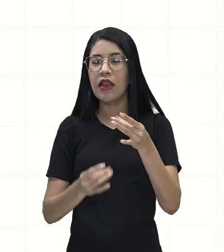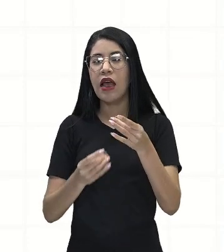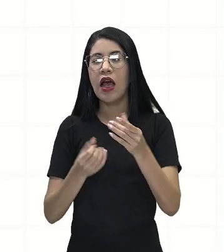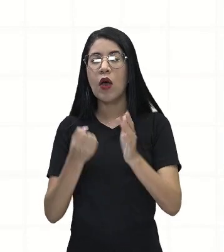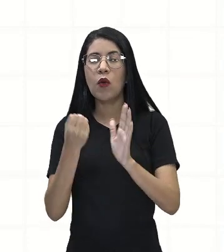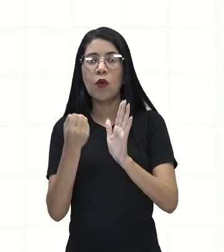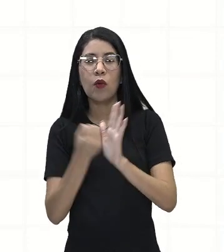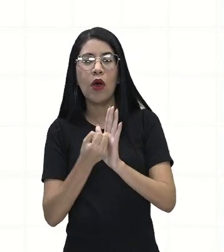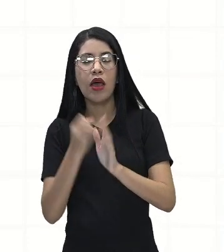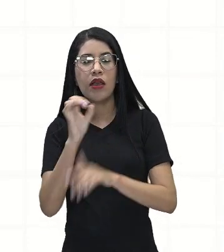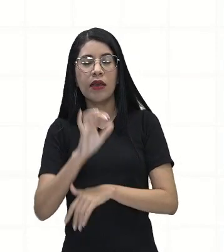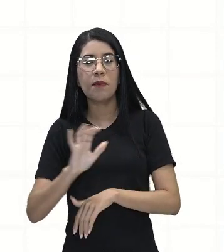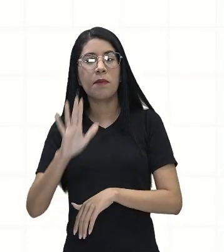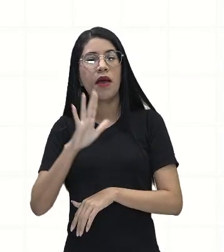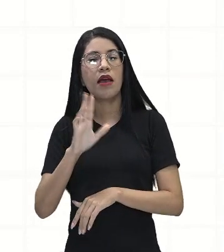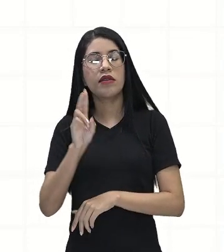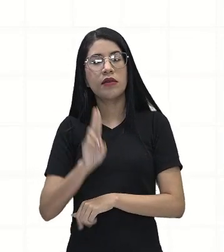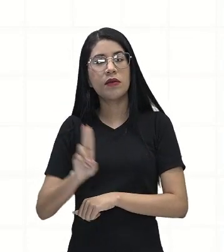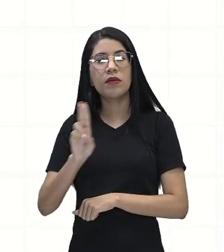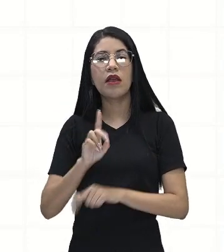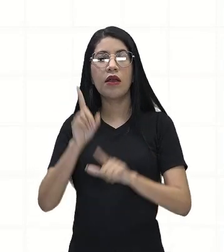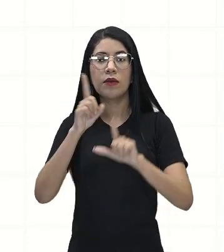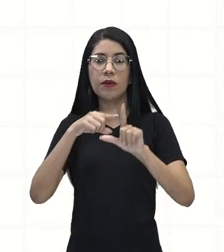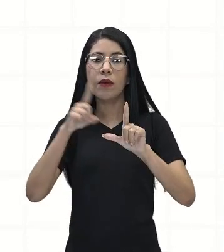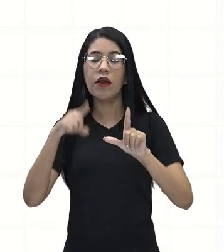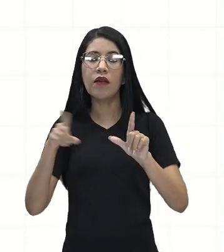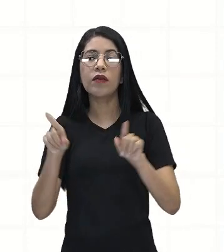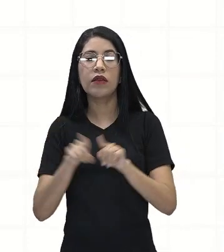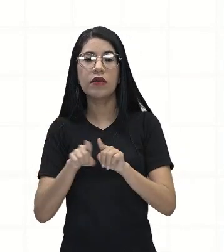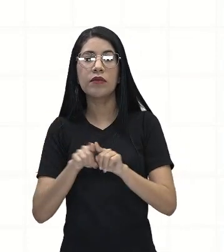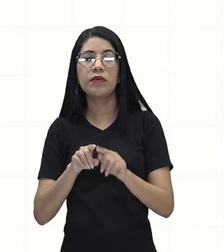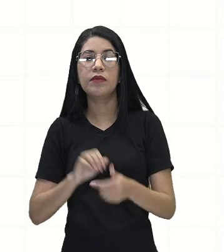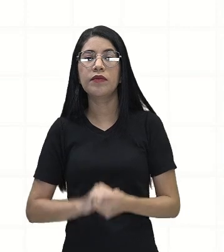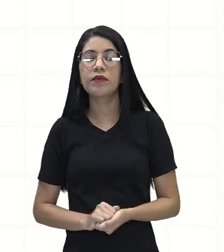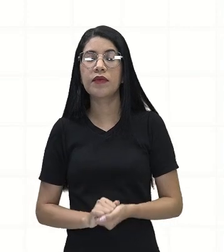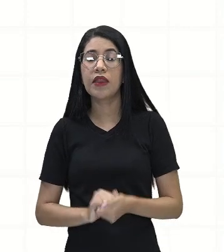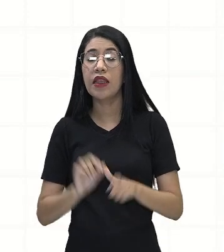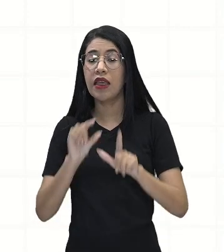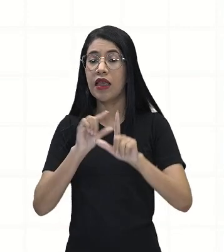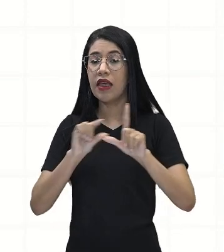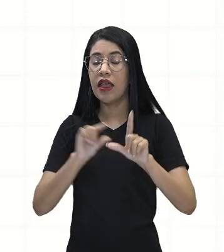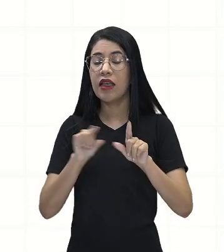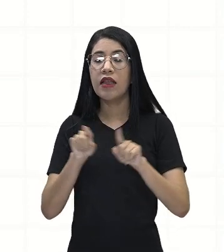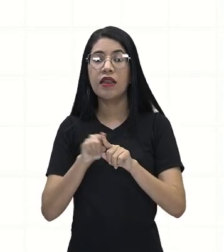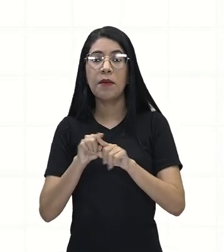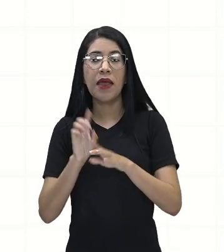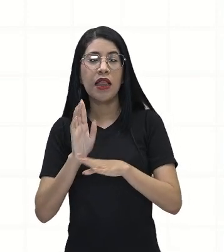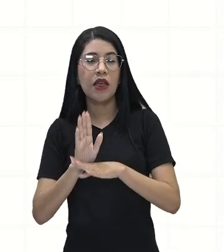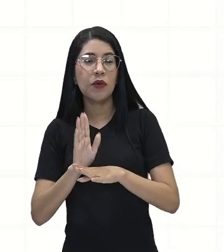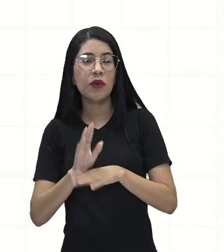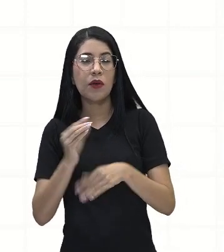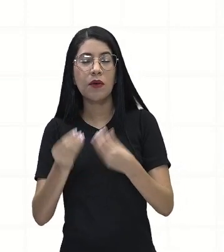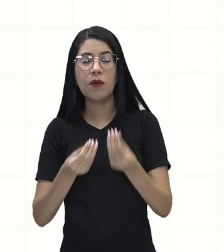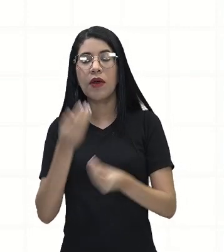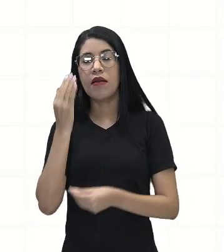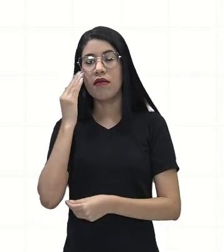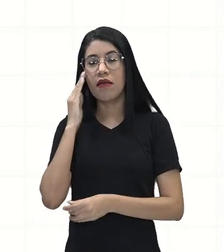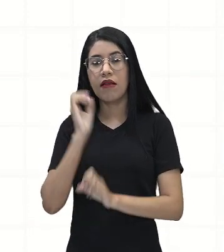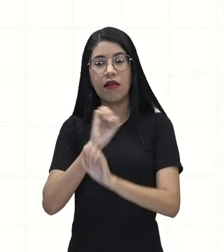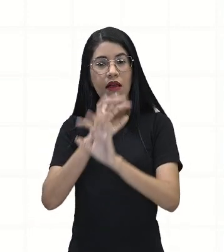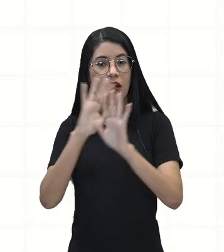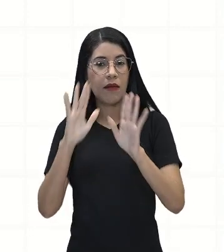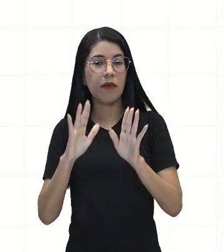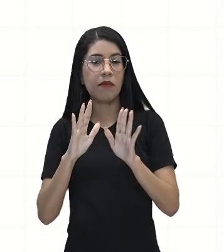são utilizados nos gráficos, e essa legenda ela vai nos auxiliar na leitura e na interpretação